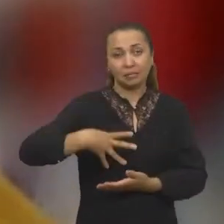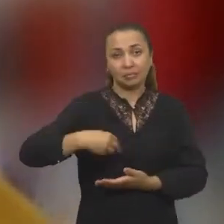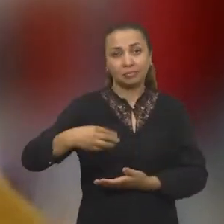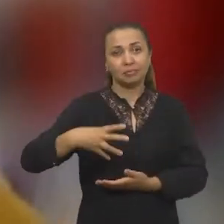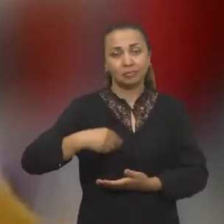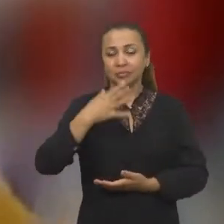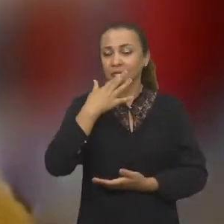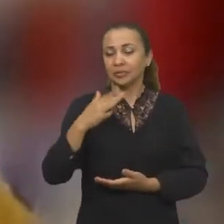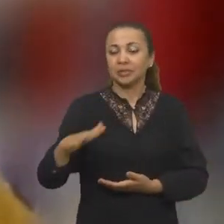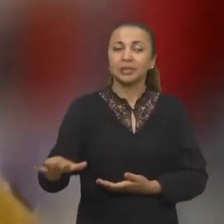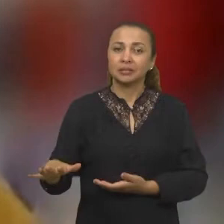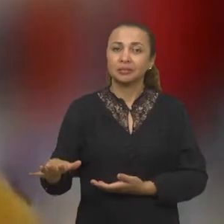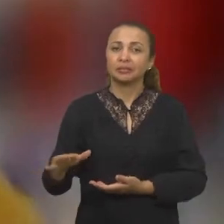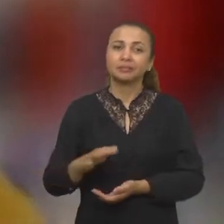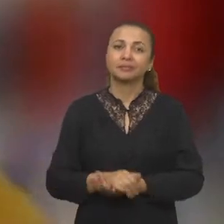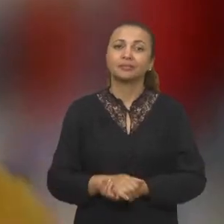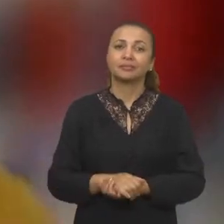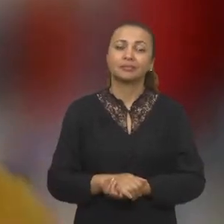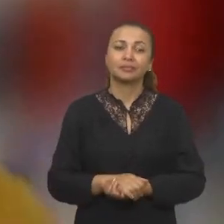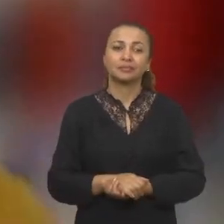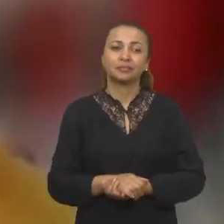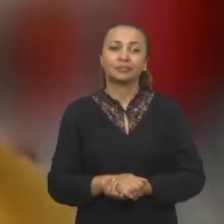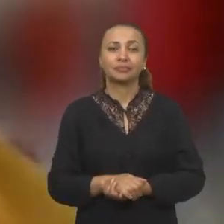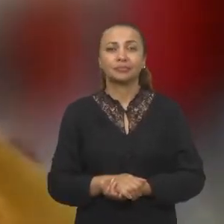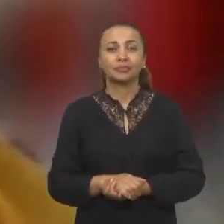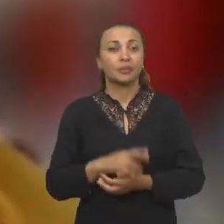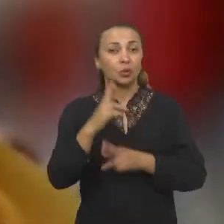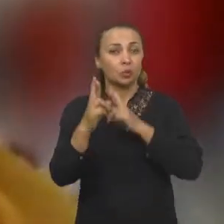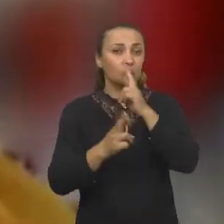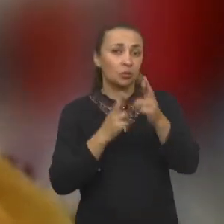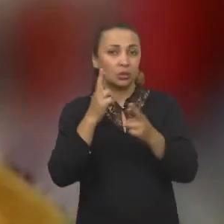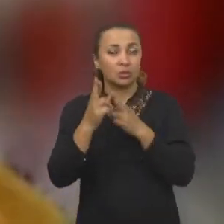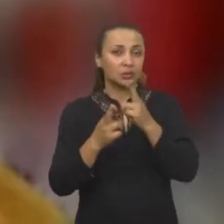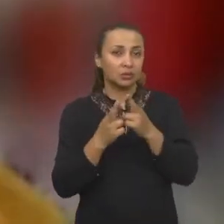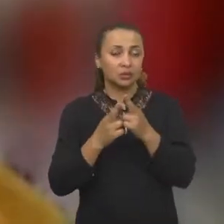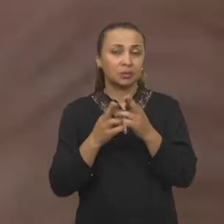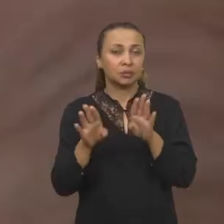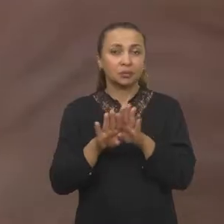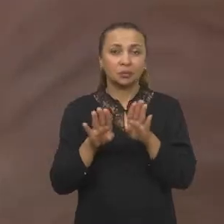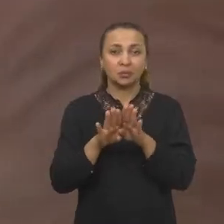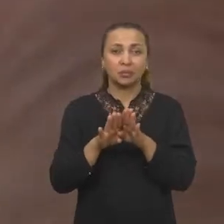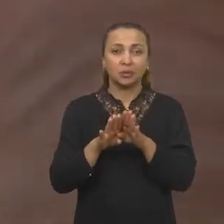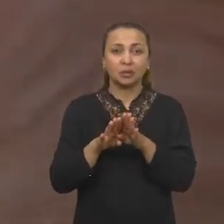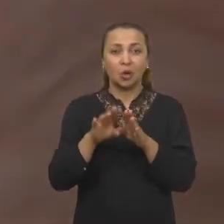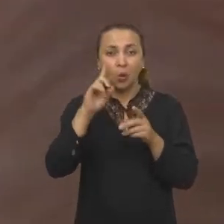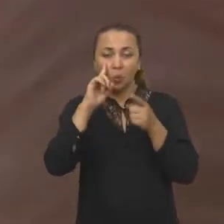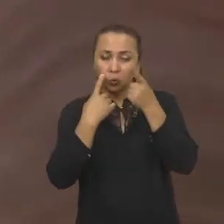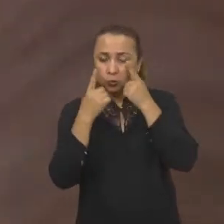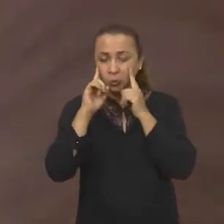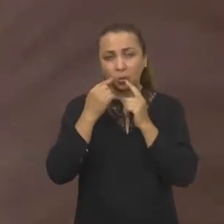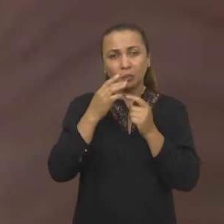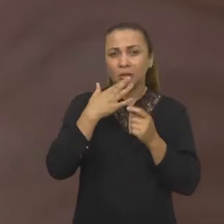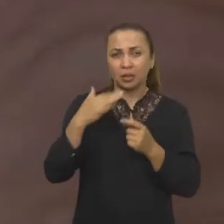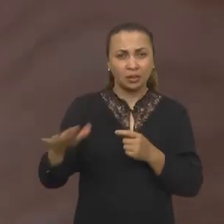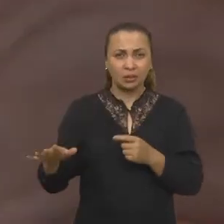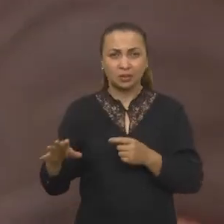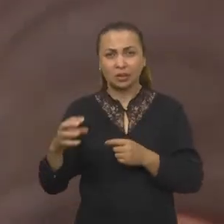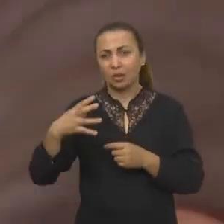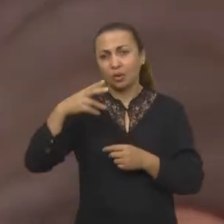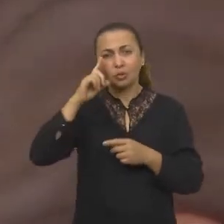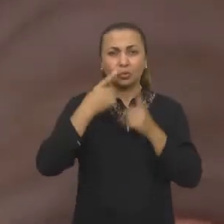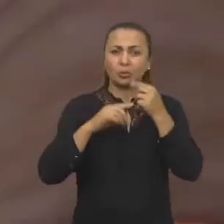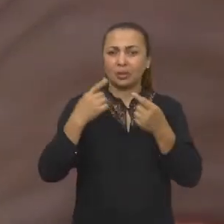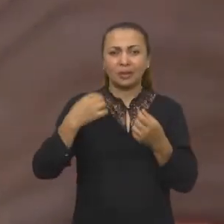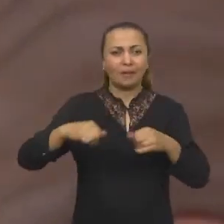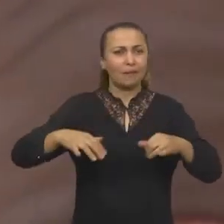molhada, chora por outras situações que isso não quer atrelar diretamente à questão da qualidade do leite, né? Porque ela é